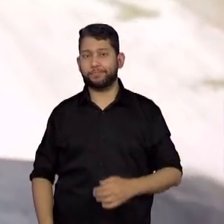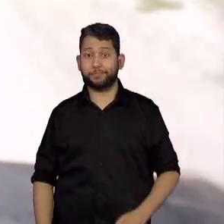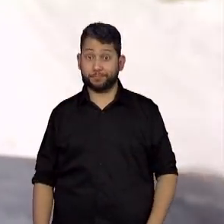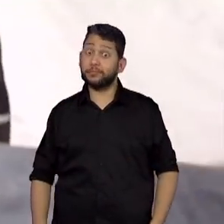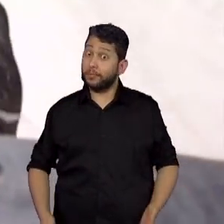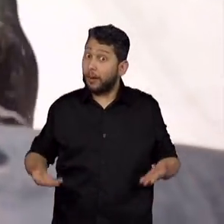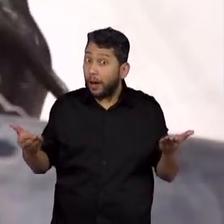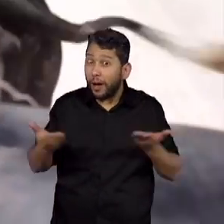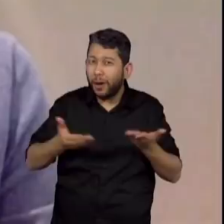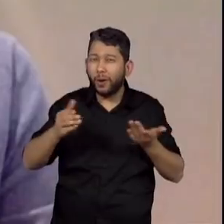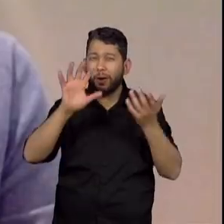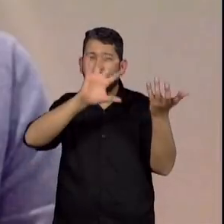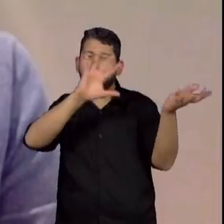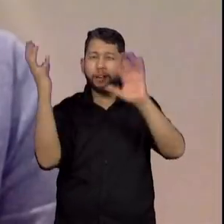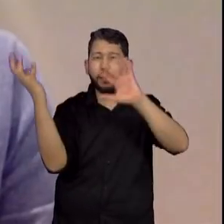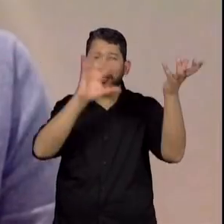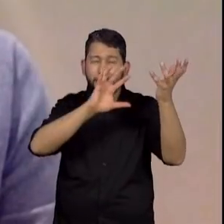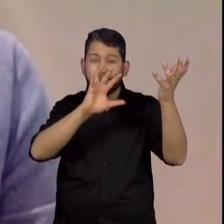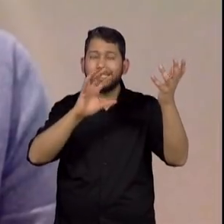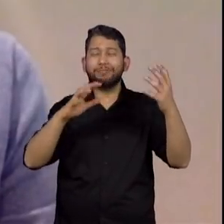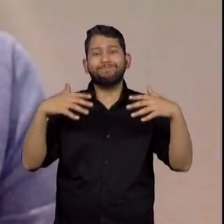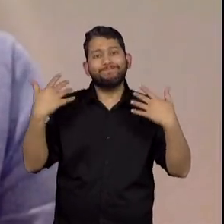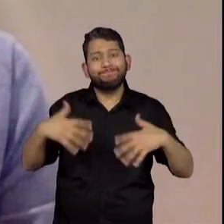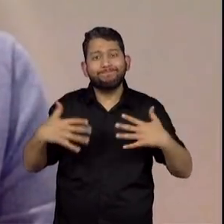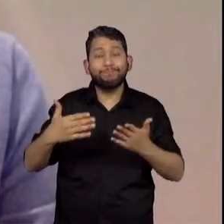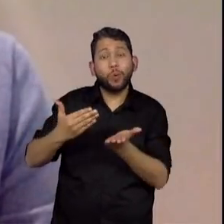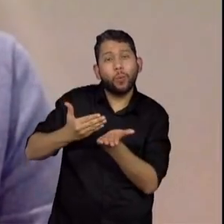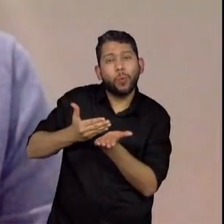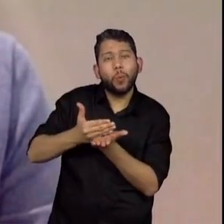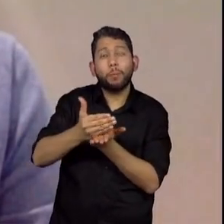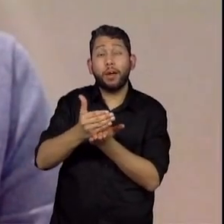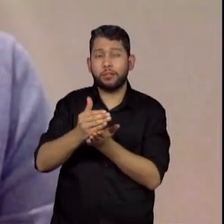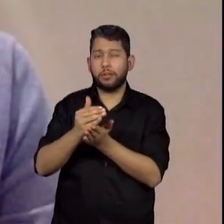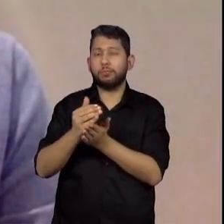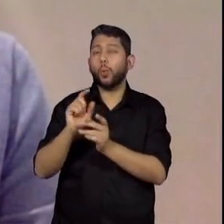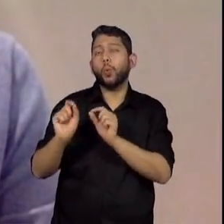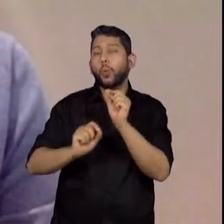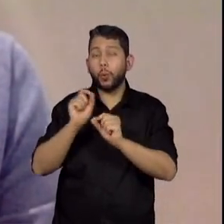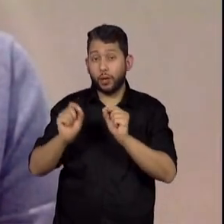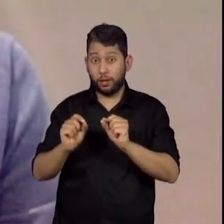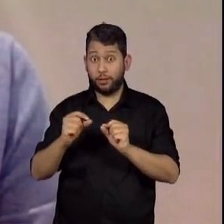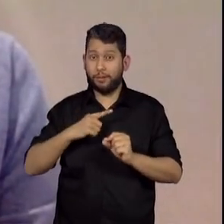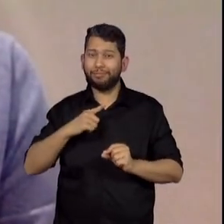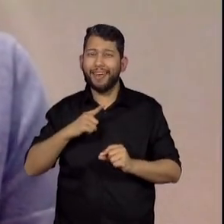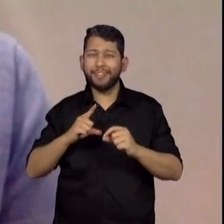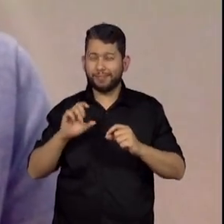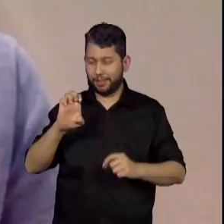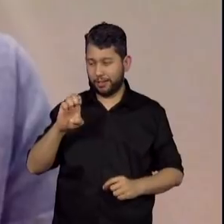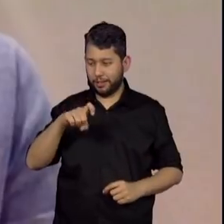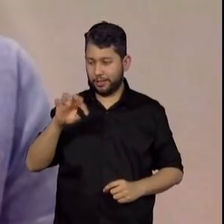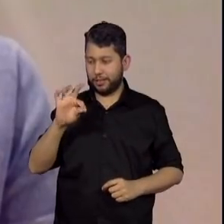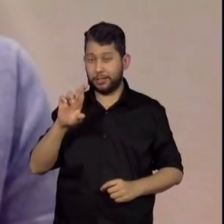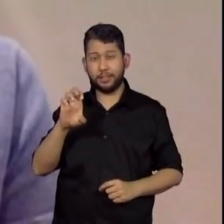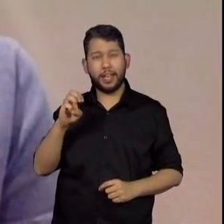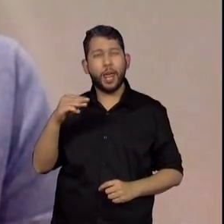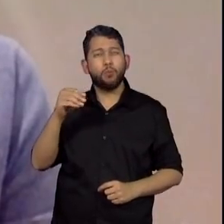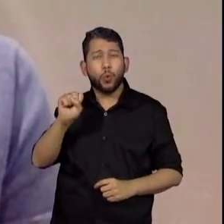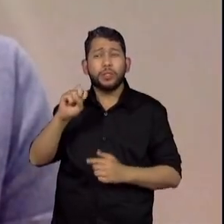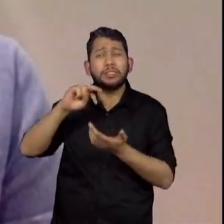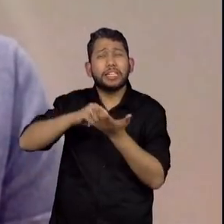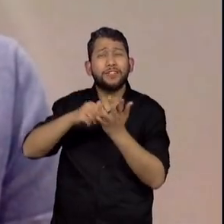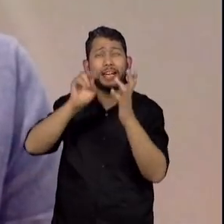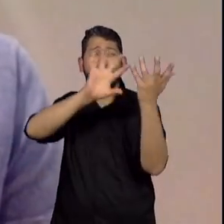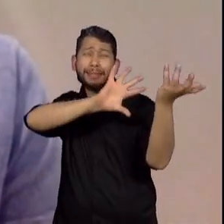Essas mudanças climáticas, elas estão inseridas no que a gente chama de eventos extremos, ou seja, aumento das